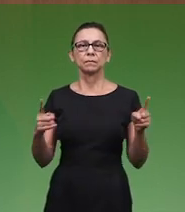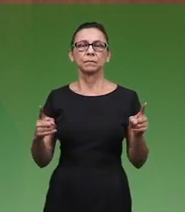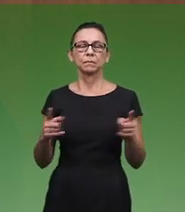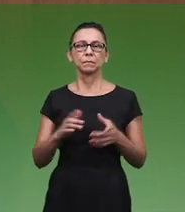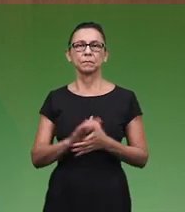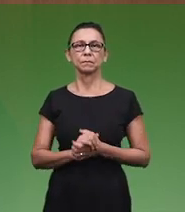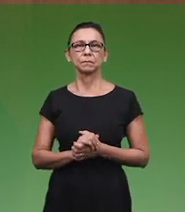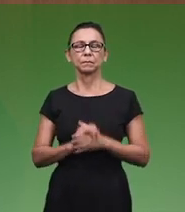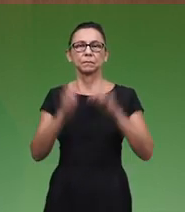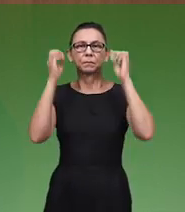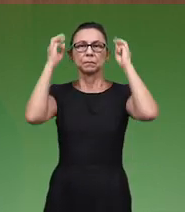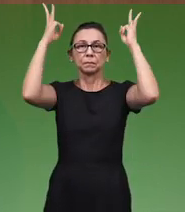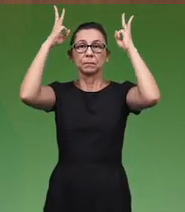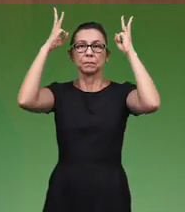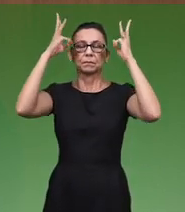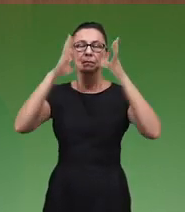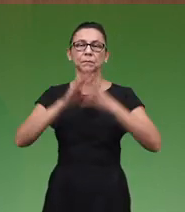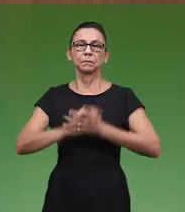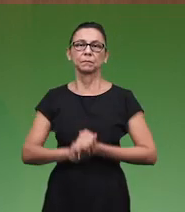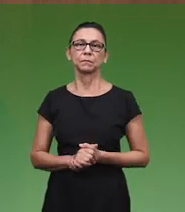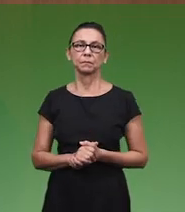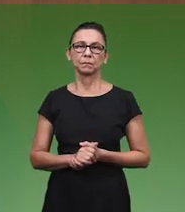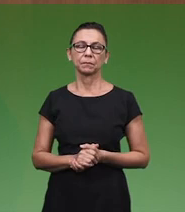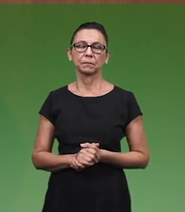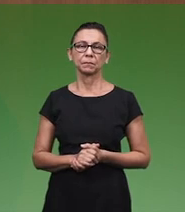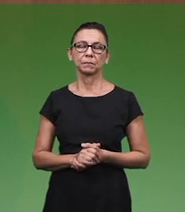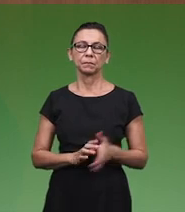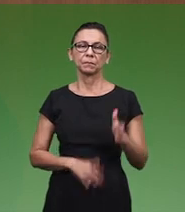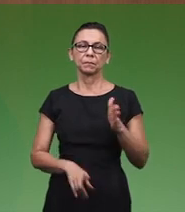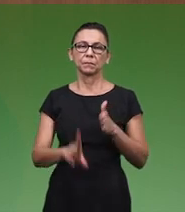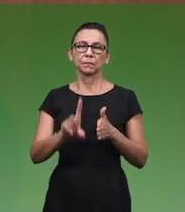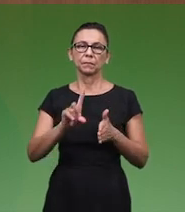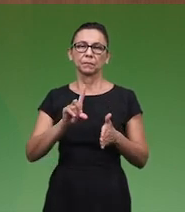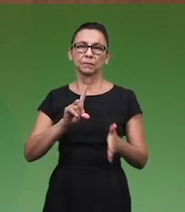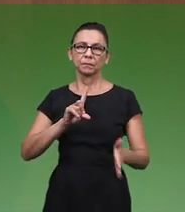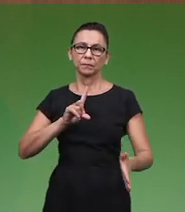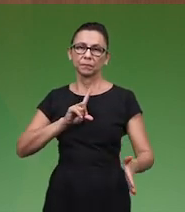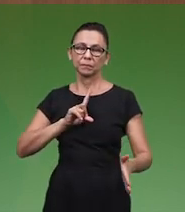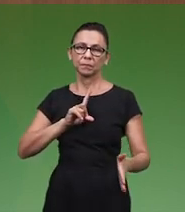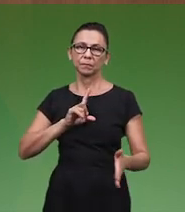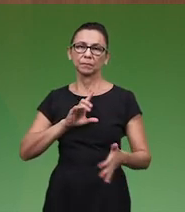Moisés, antes de passar o cajado para Josué,